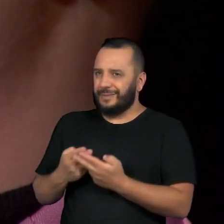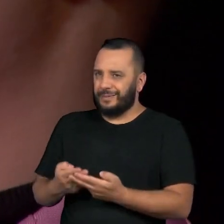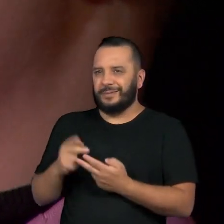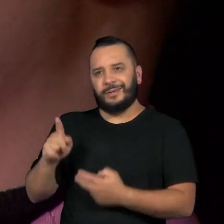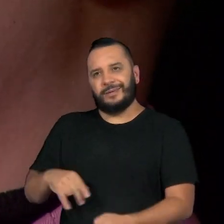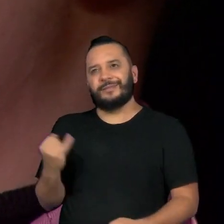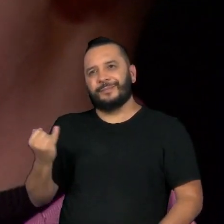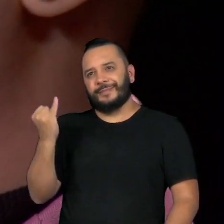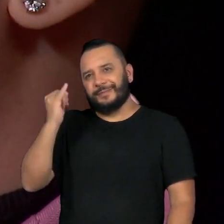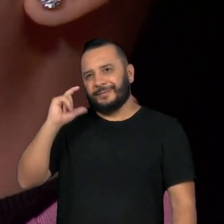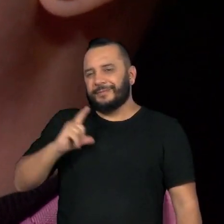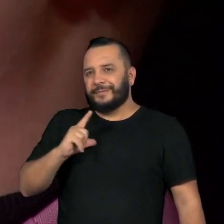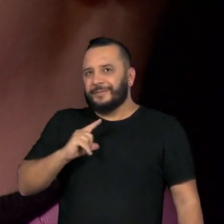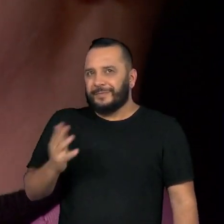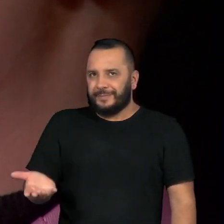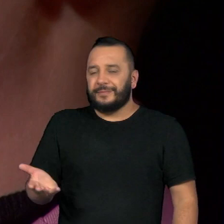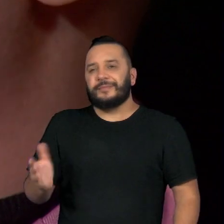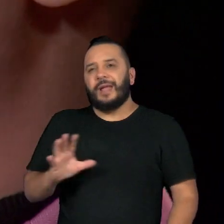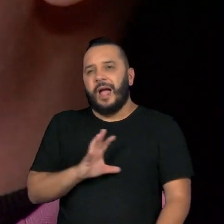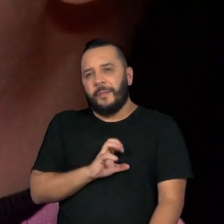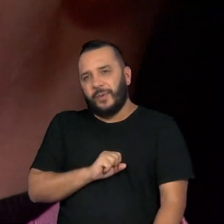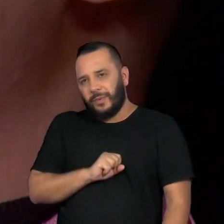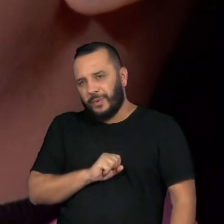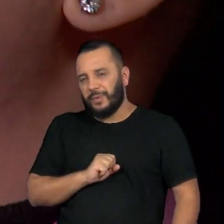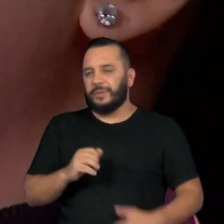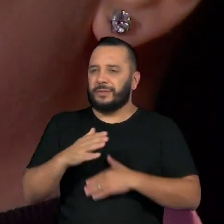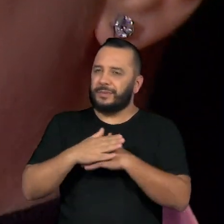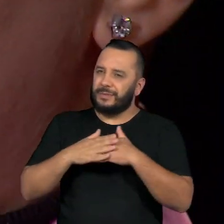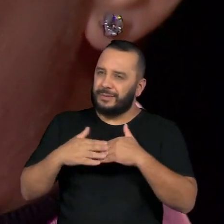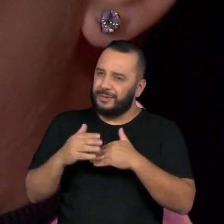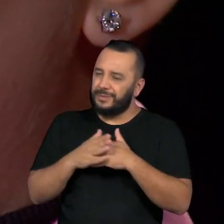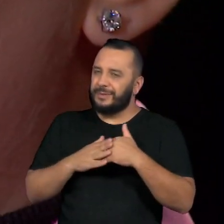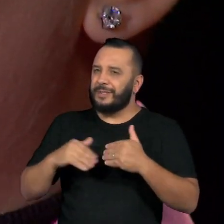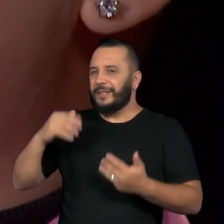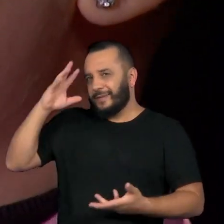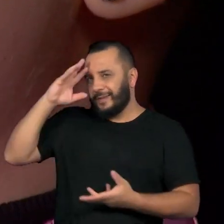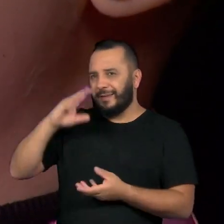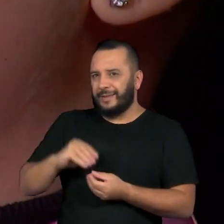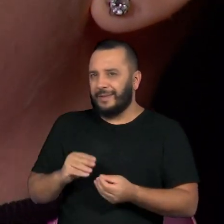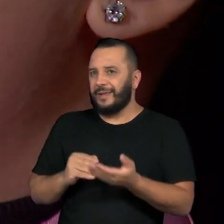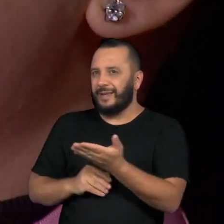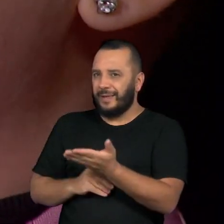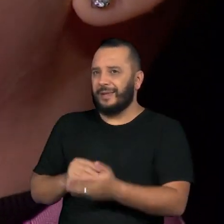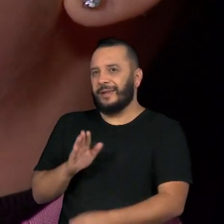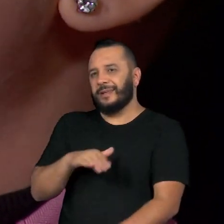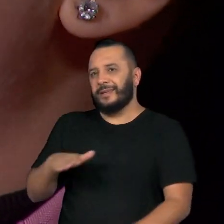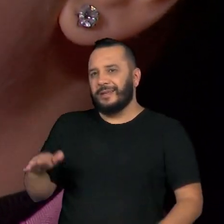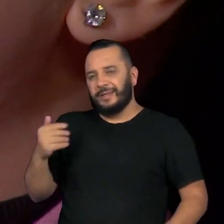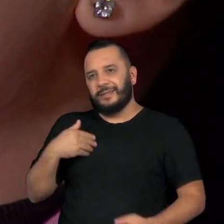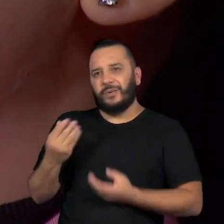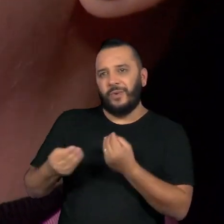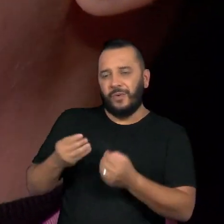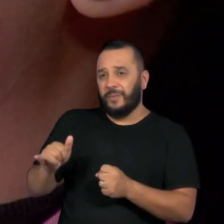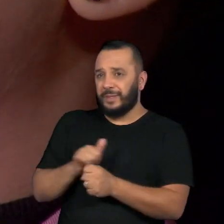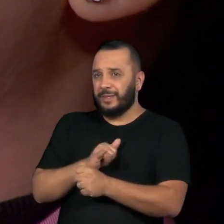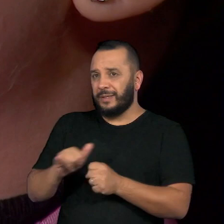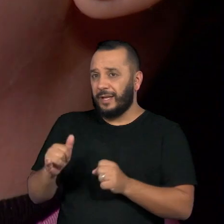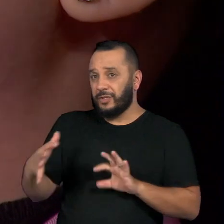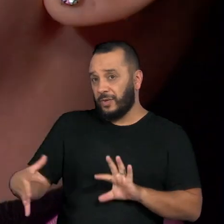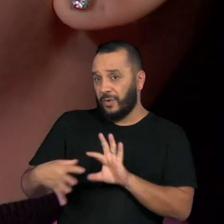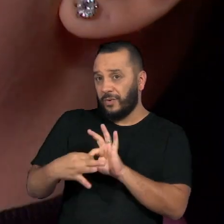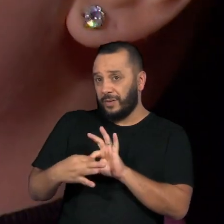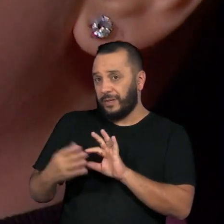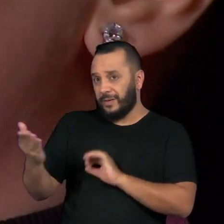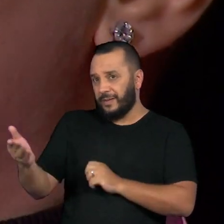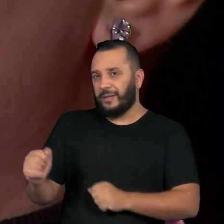primordial. Seja amoroso, seja acolhedor, tente entender aquela criança e buscar uma estratégia para se conectar.